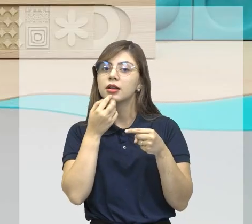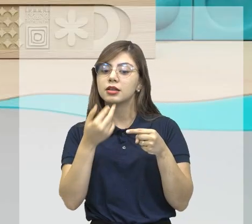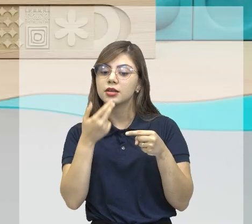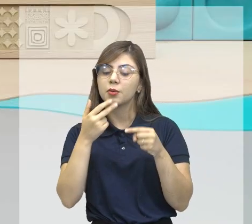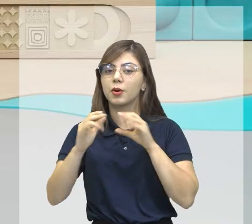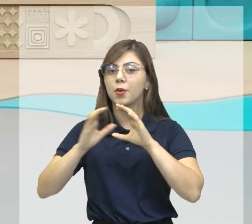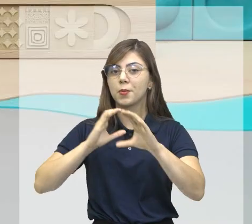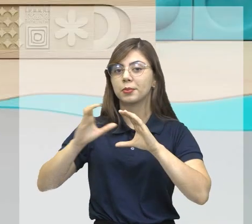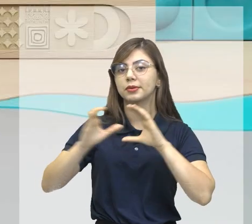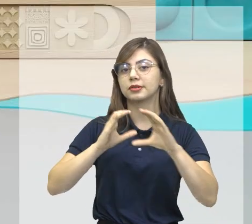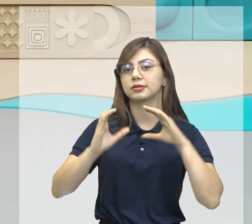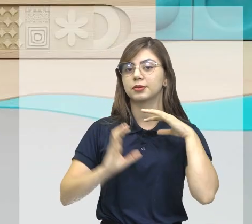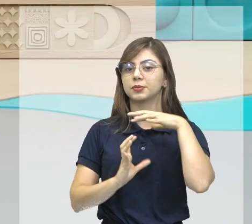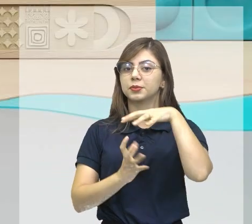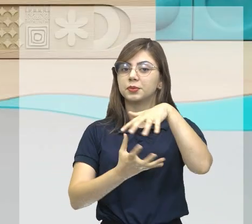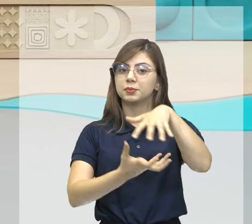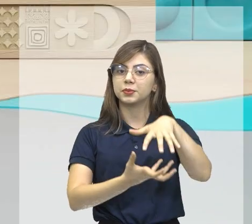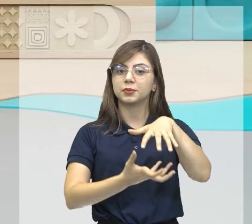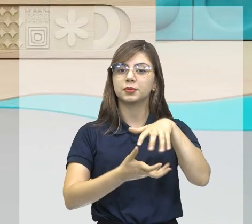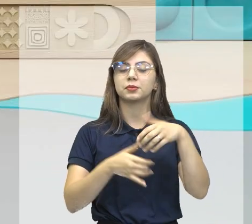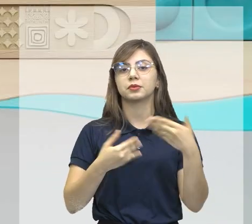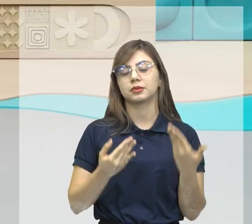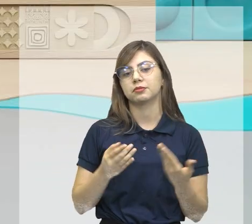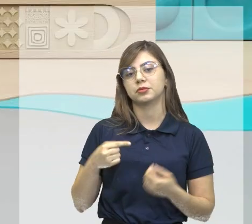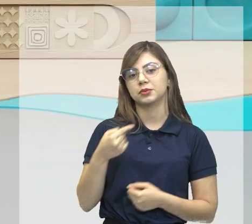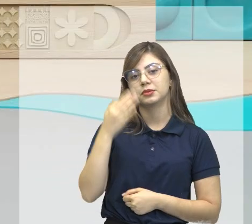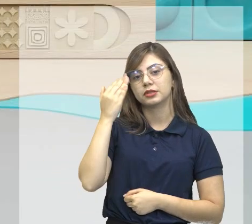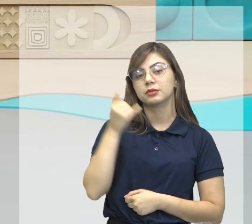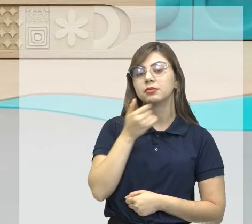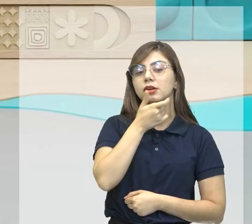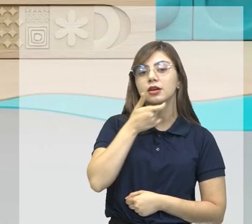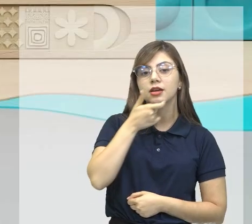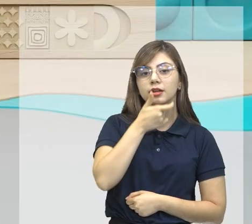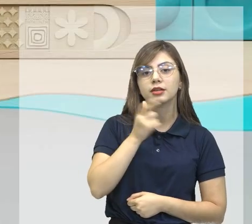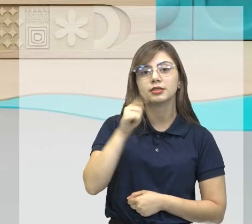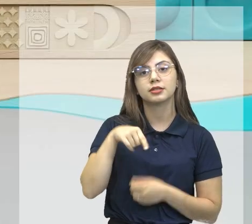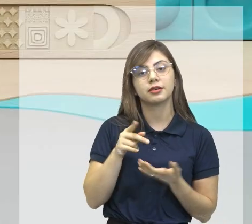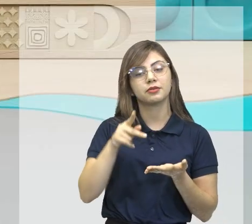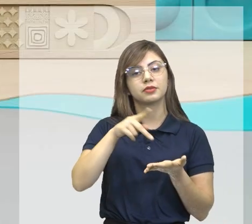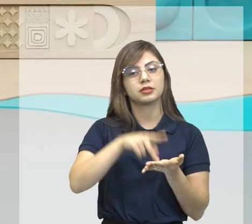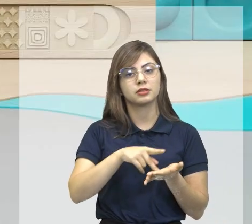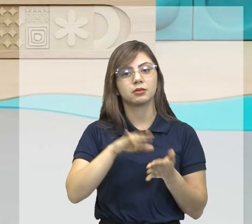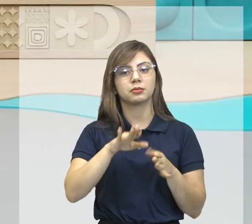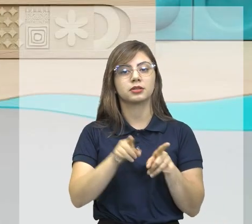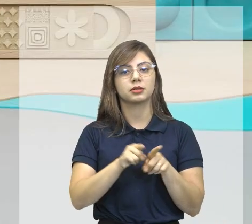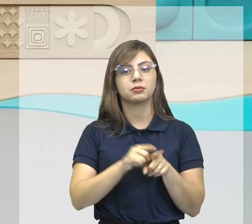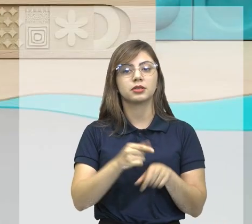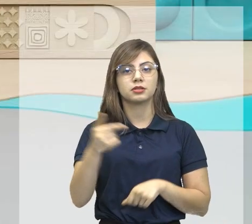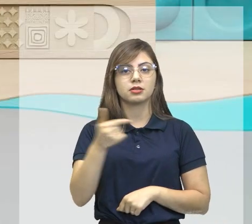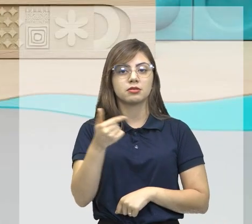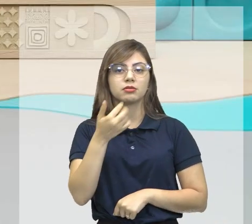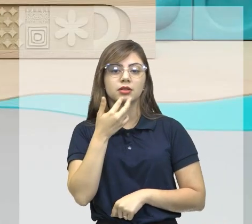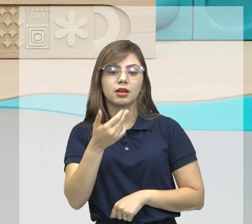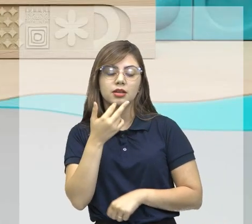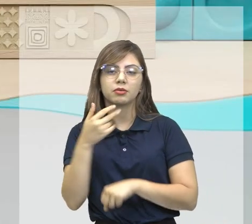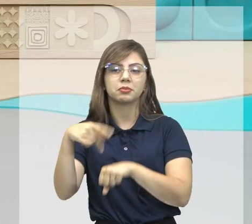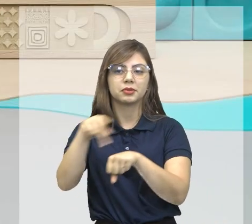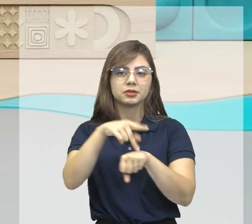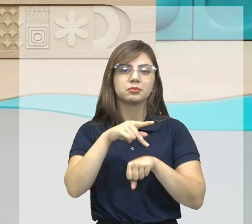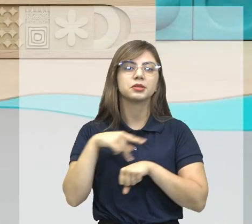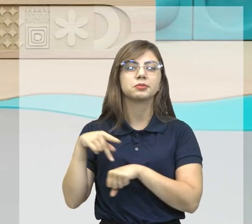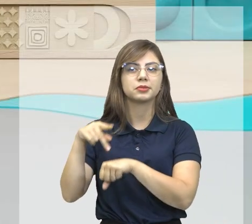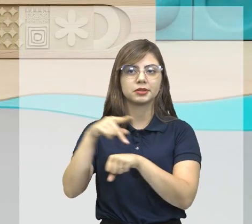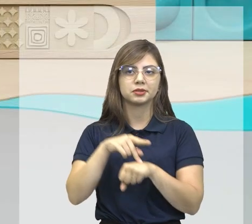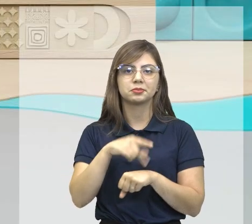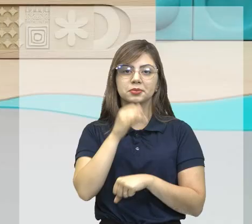Bom, a língua inglesa, ela é uma língua oficial e segunda língua em muitos países. Ou seja, a língua oficial, ela é